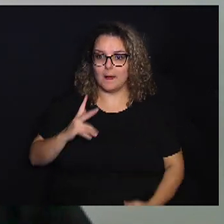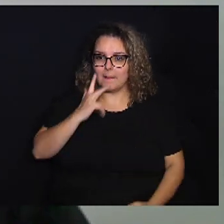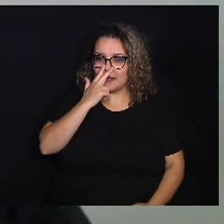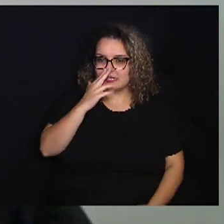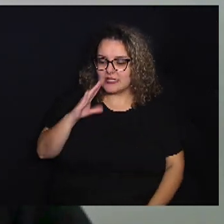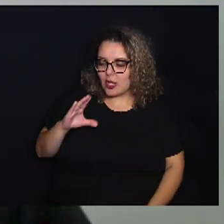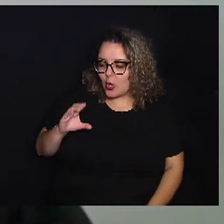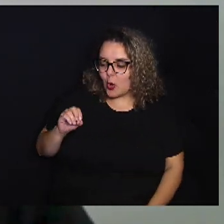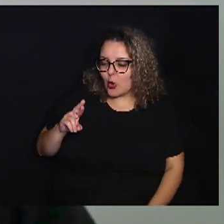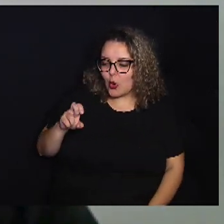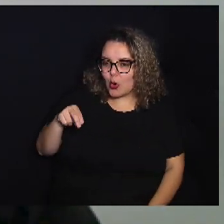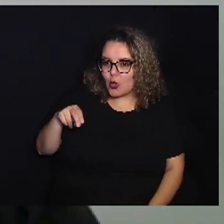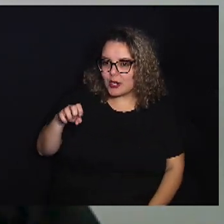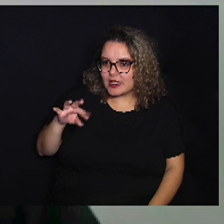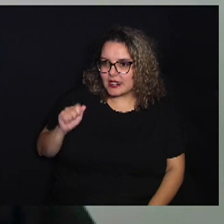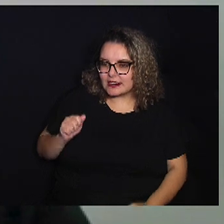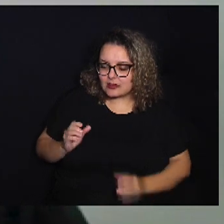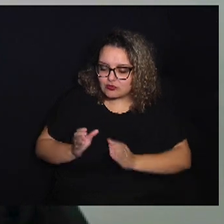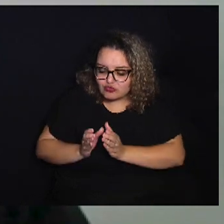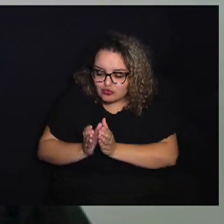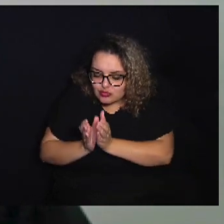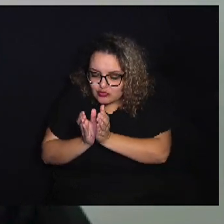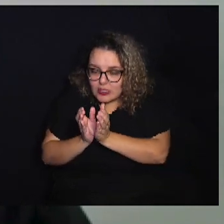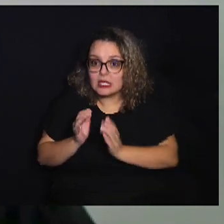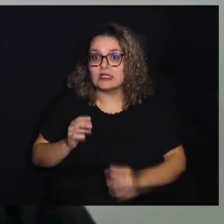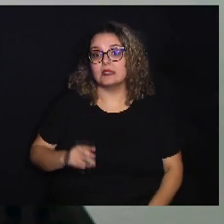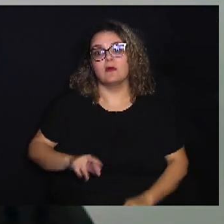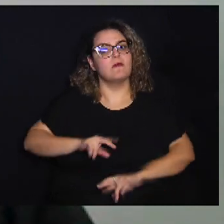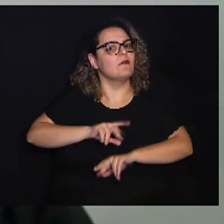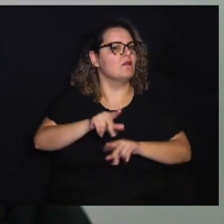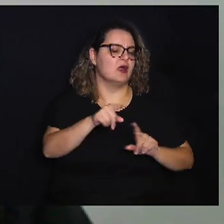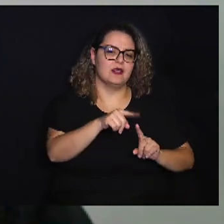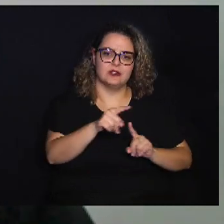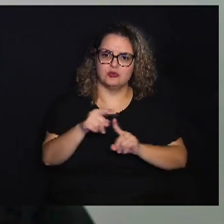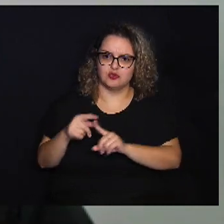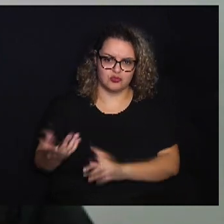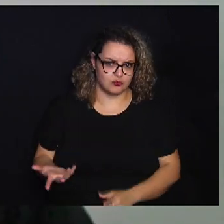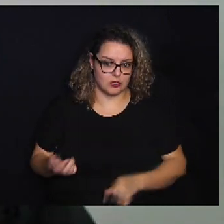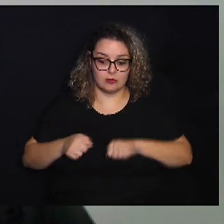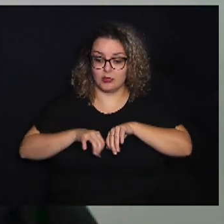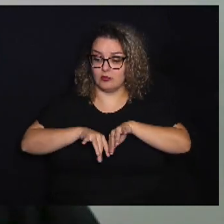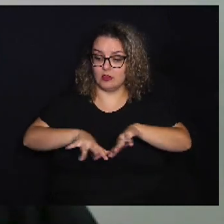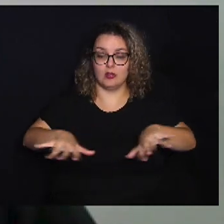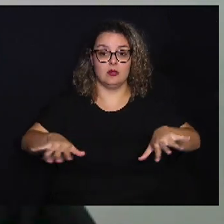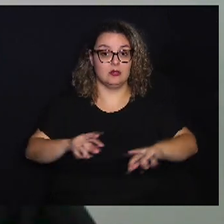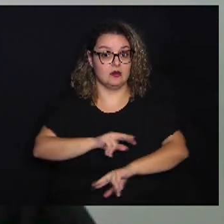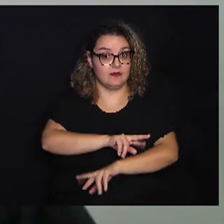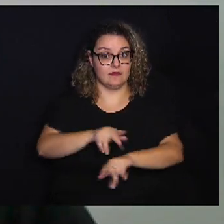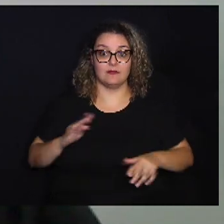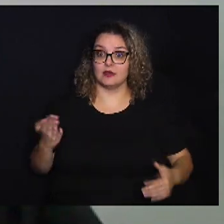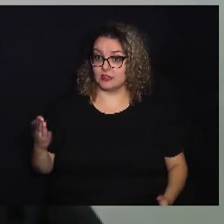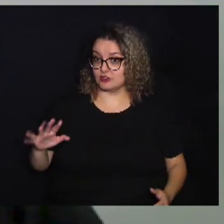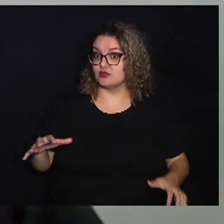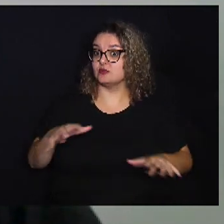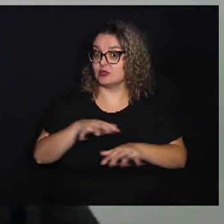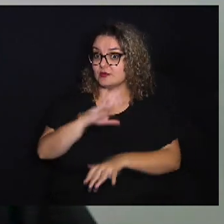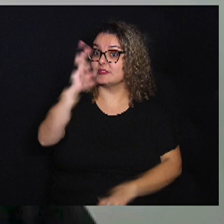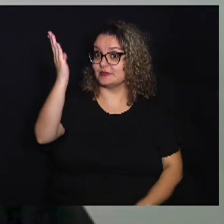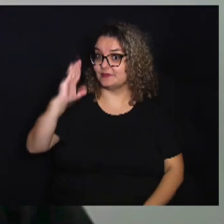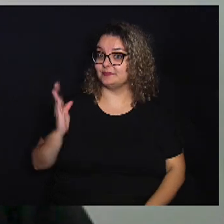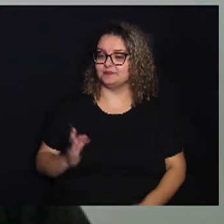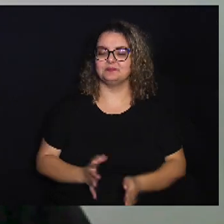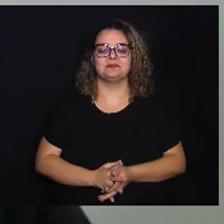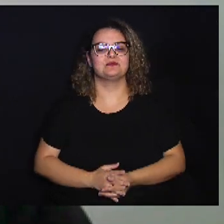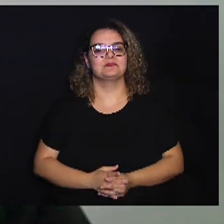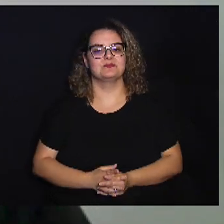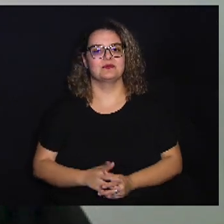Que a gente chama de tubulosas. Então, nós temos várias espécies distribuídas em vários biomas brasileiros, né?